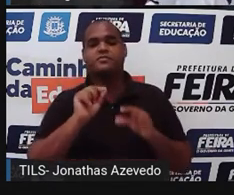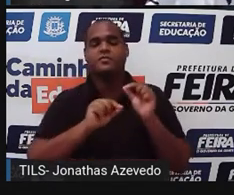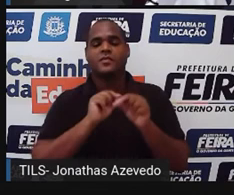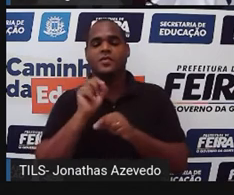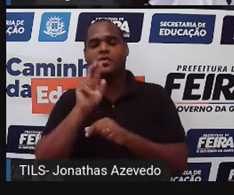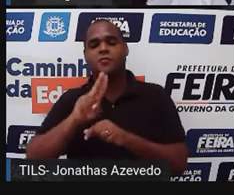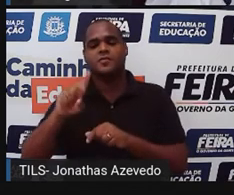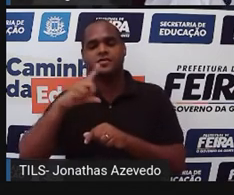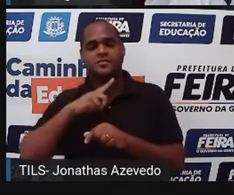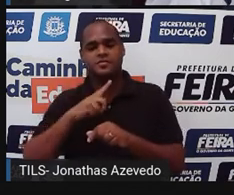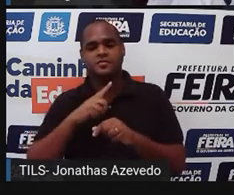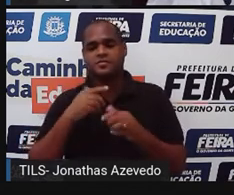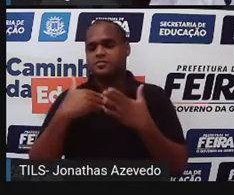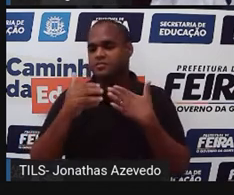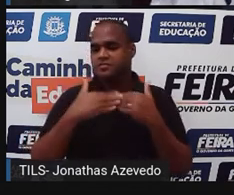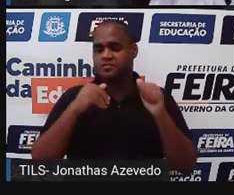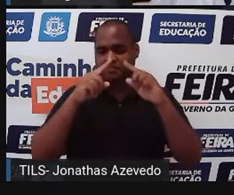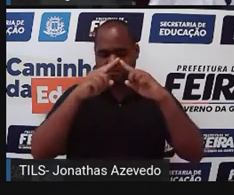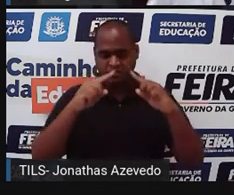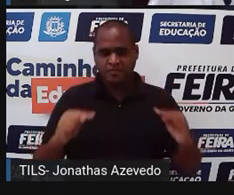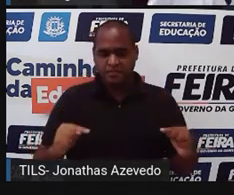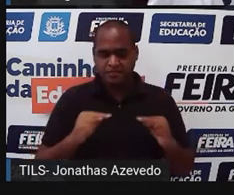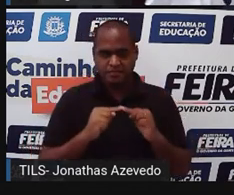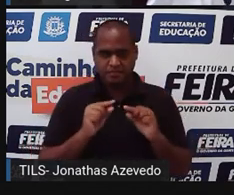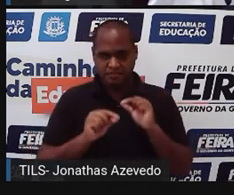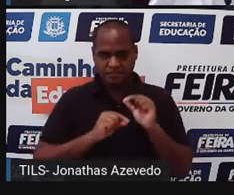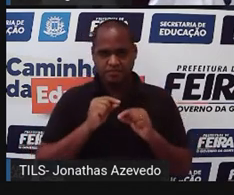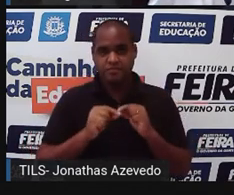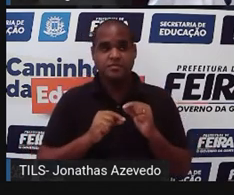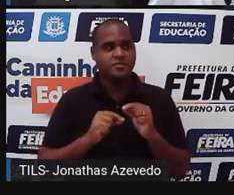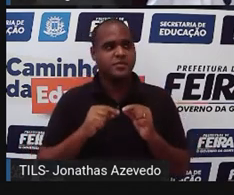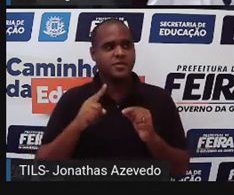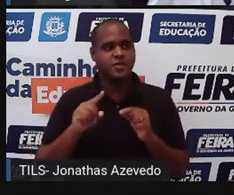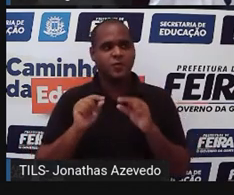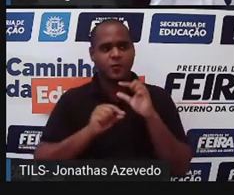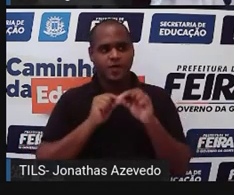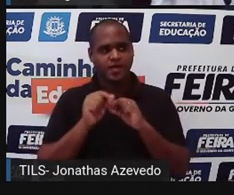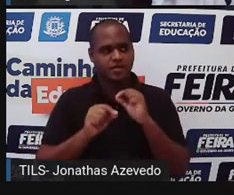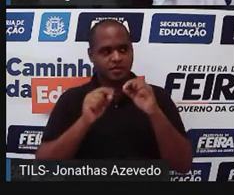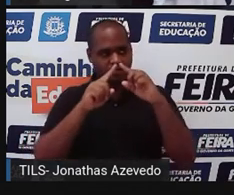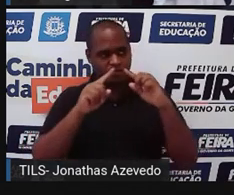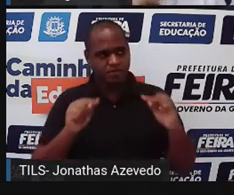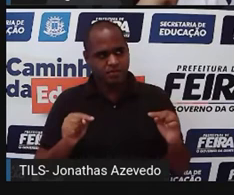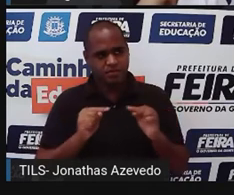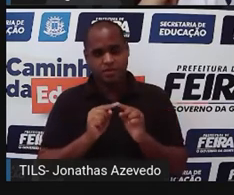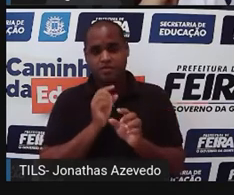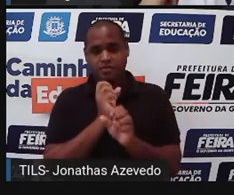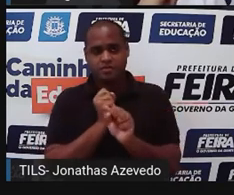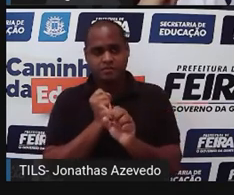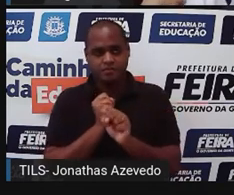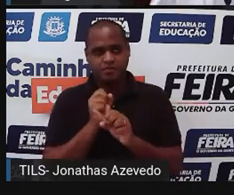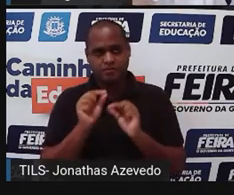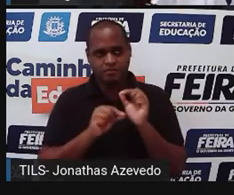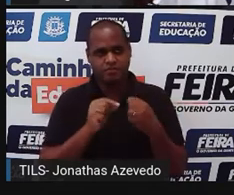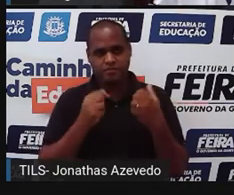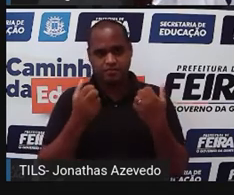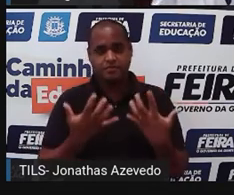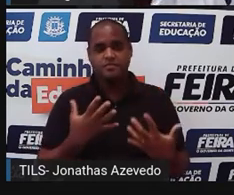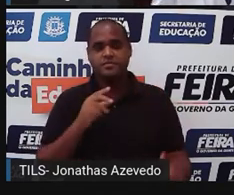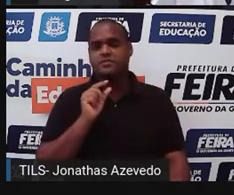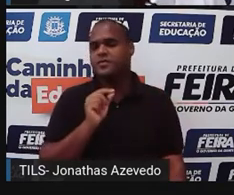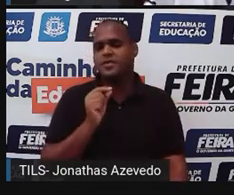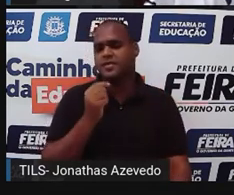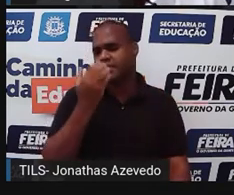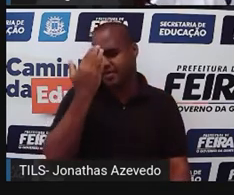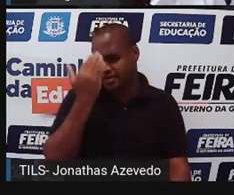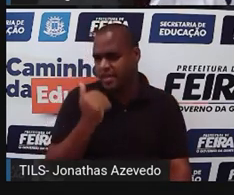que a gente usa para calcular a área de qualquer triângulo não importa qual tipo de triângulo seja a gente usa isso aqui ó a